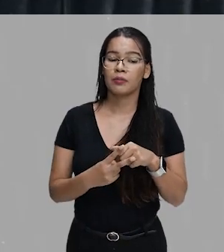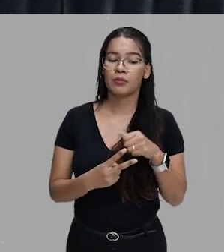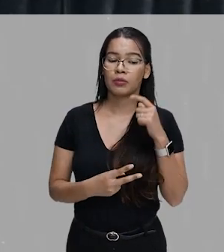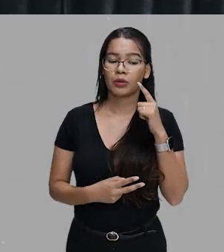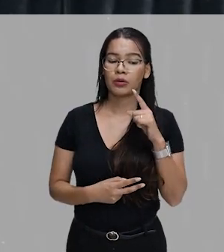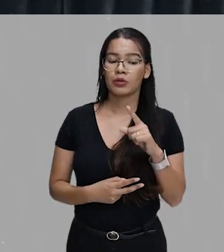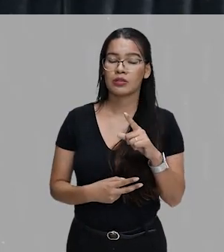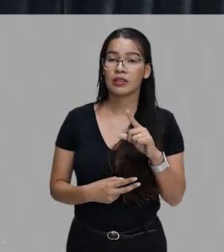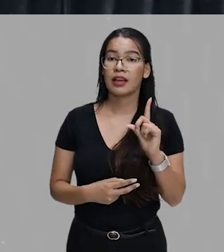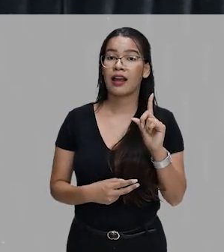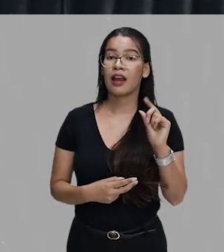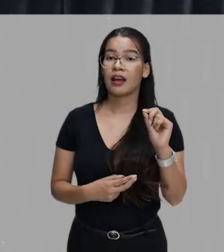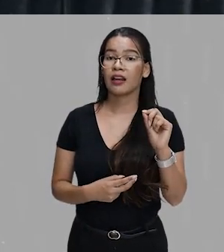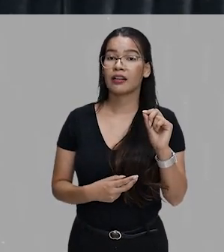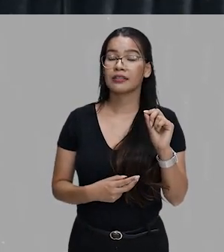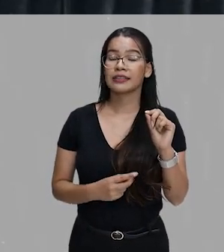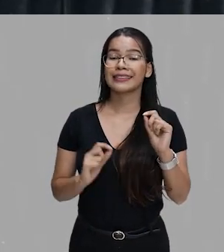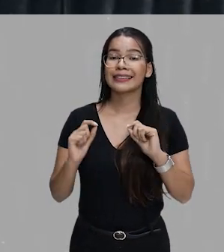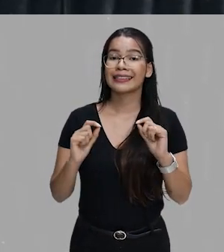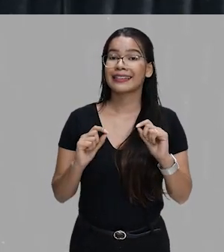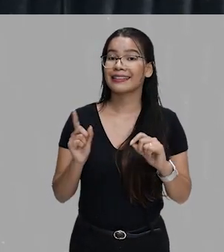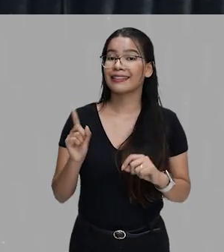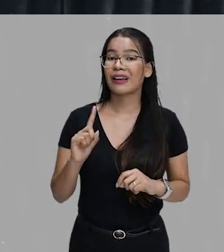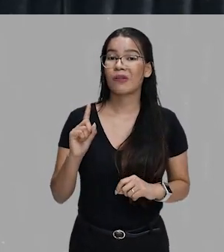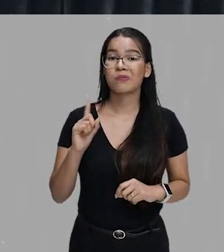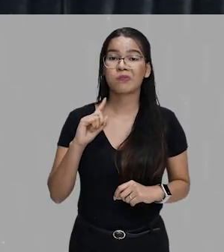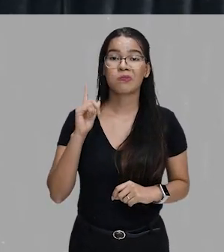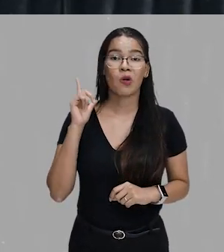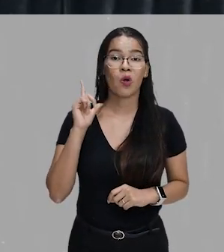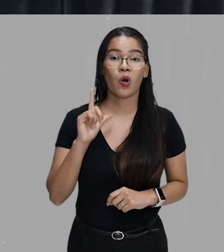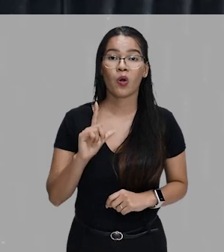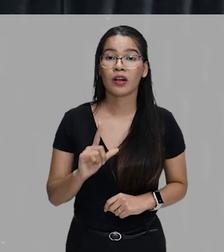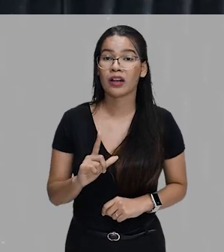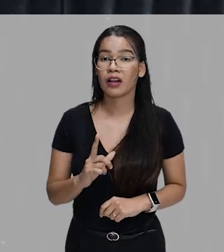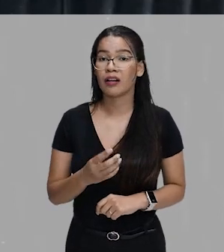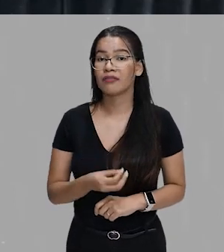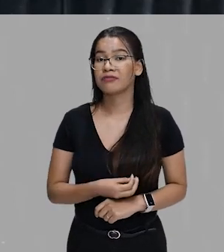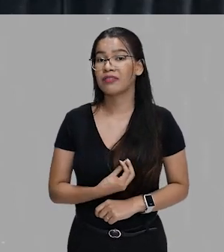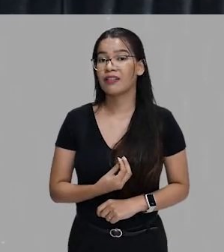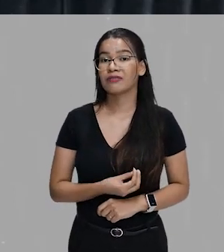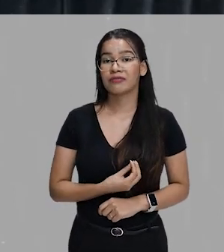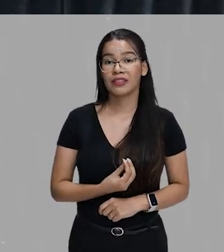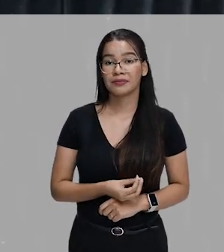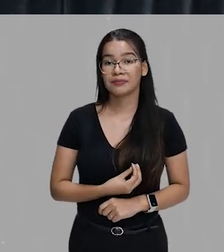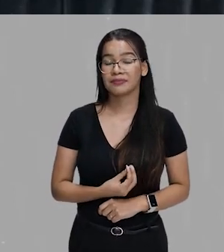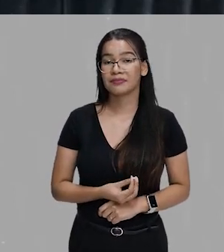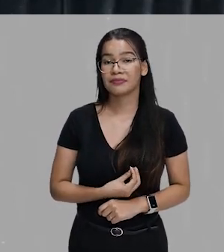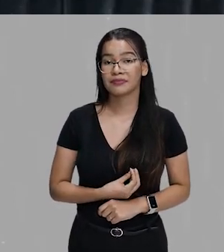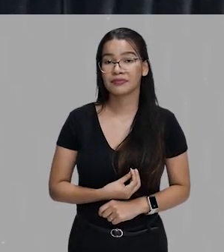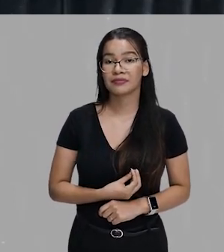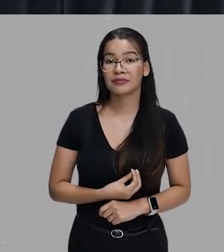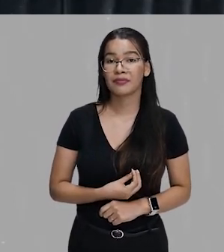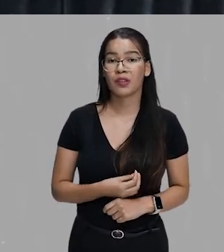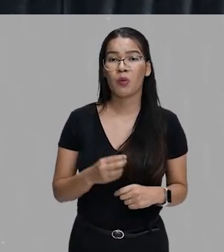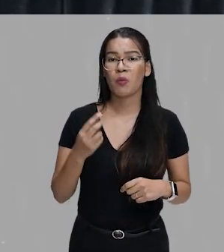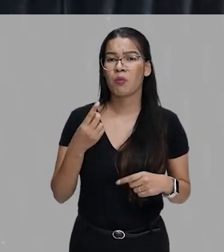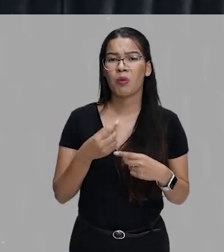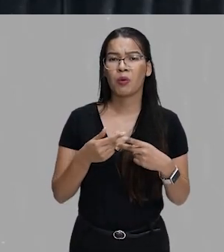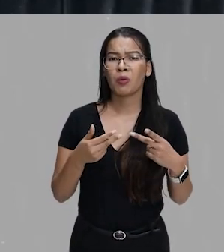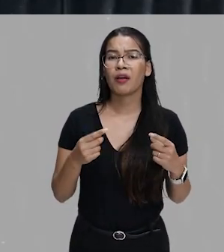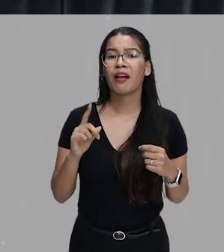ó. Só que que não consigo mais viver, tá? Alguma